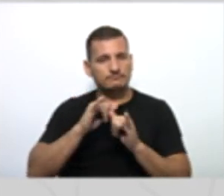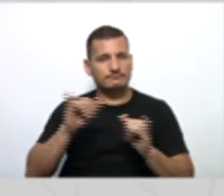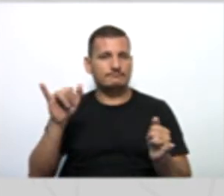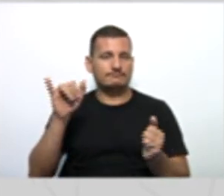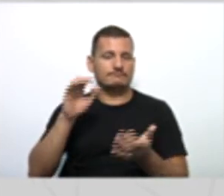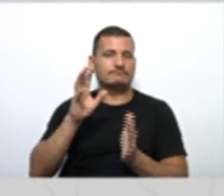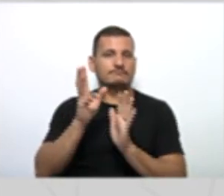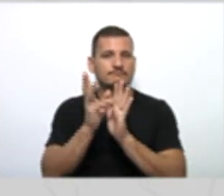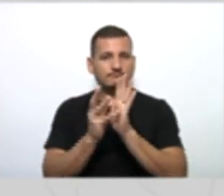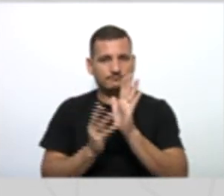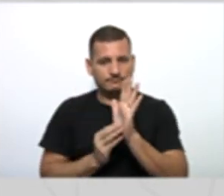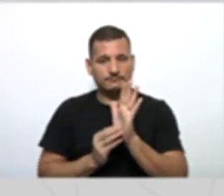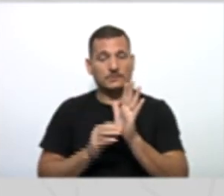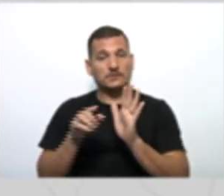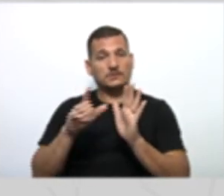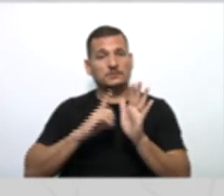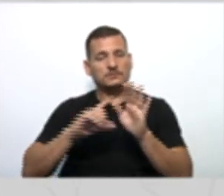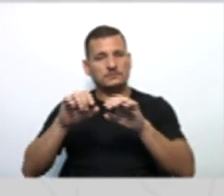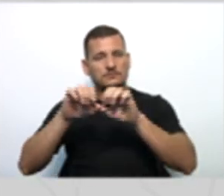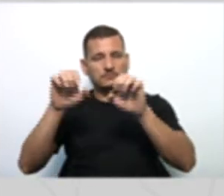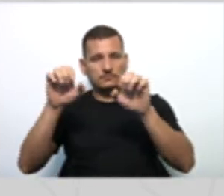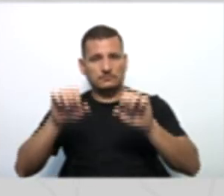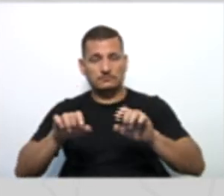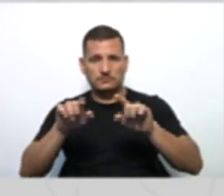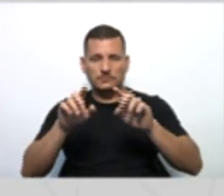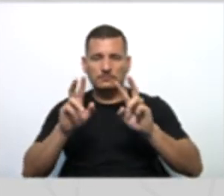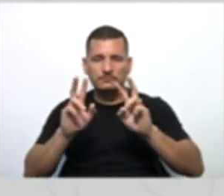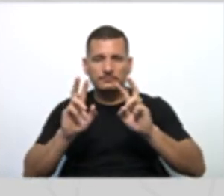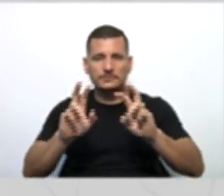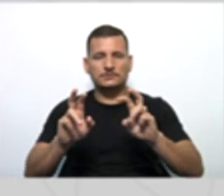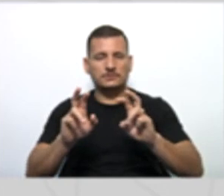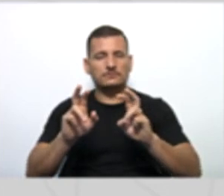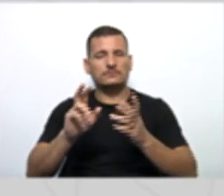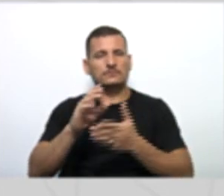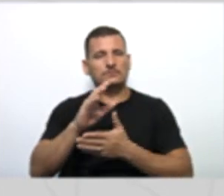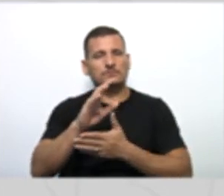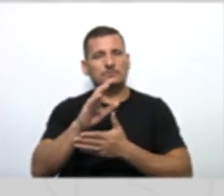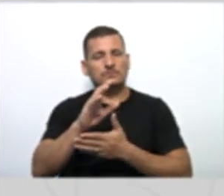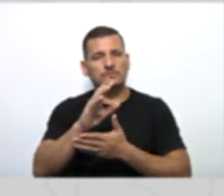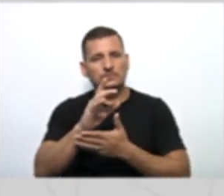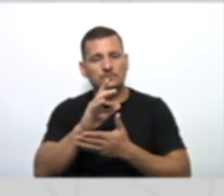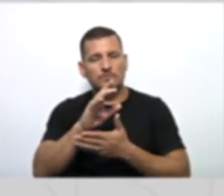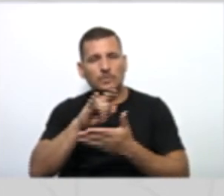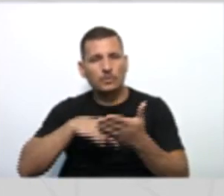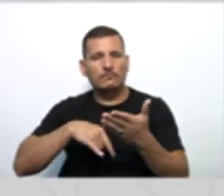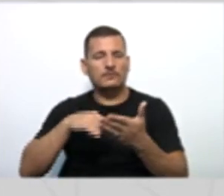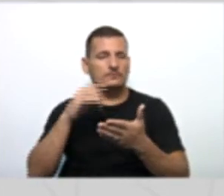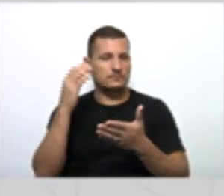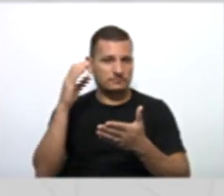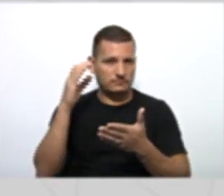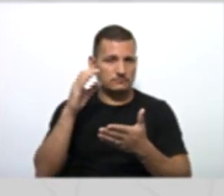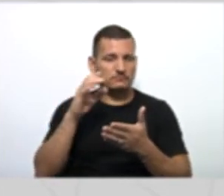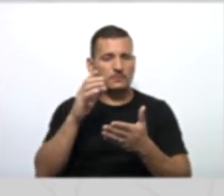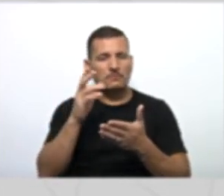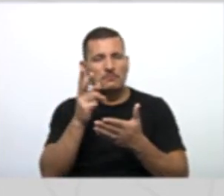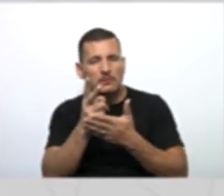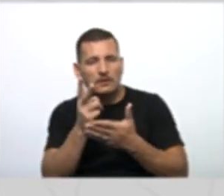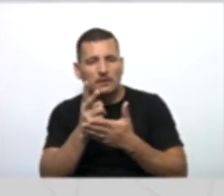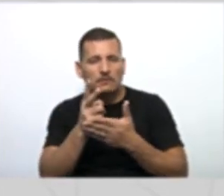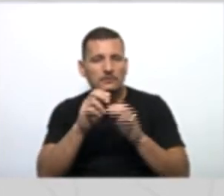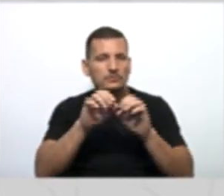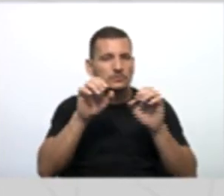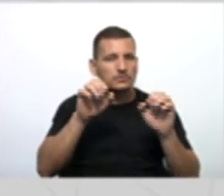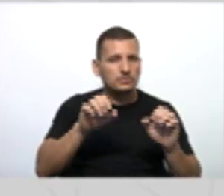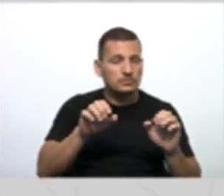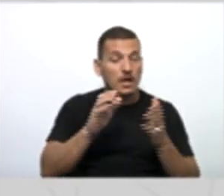tem essa estrutura. Percebam que todos os documentos científicos têm basicamente a mesma estrutura, só que um vai ser um pouco mais longo,